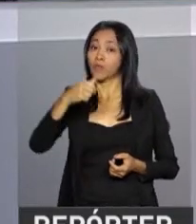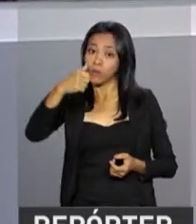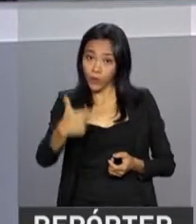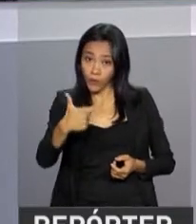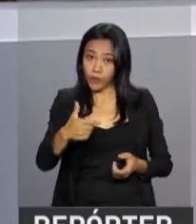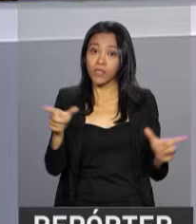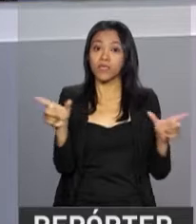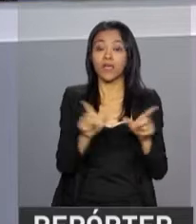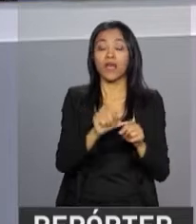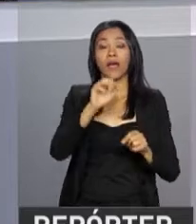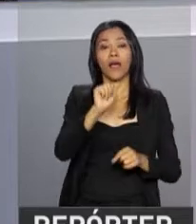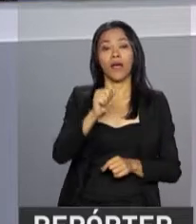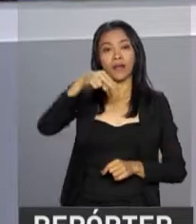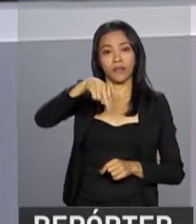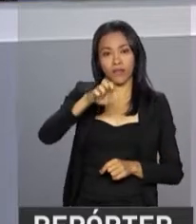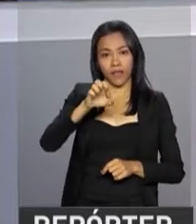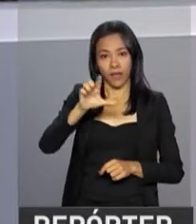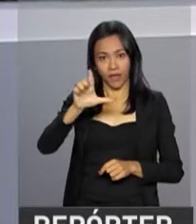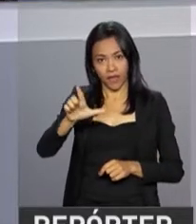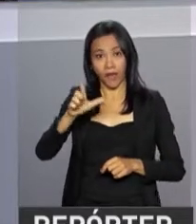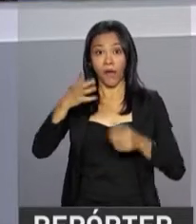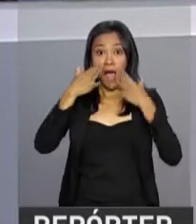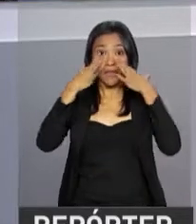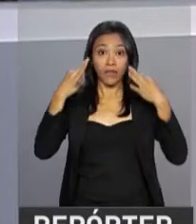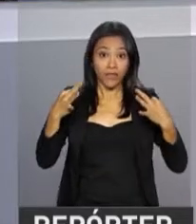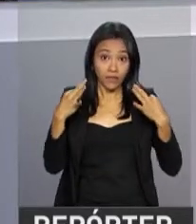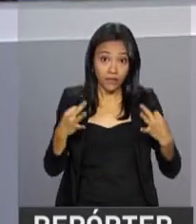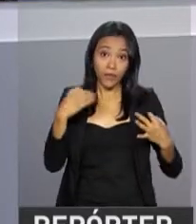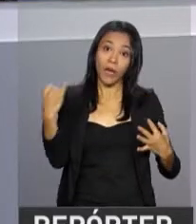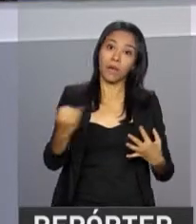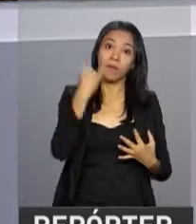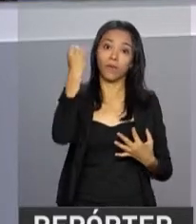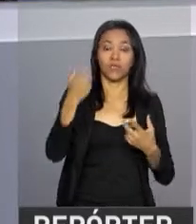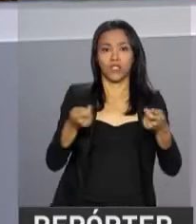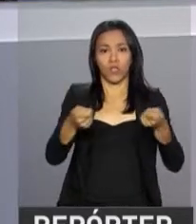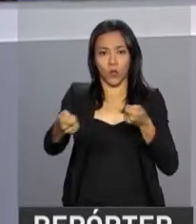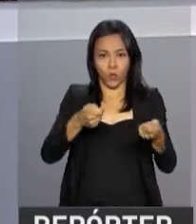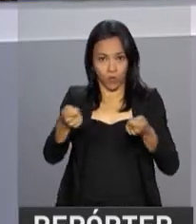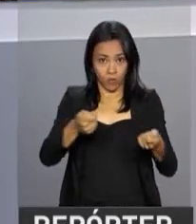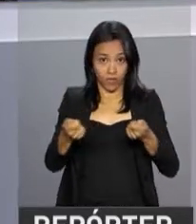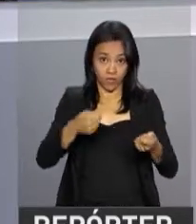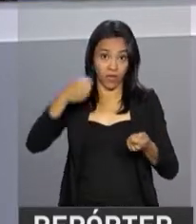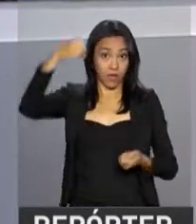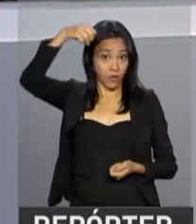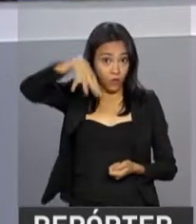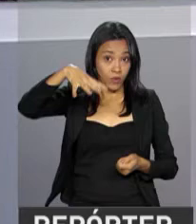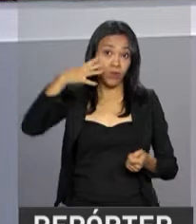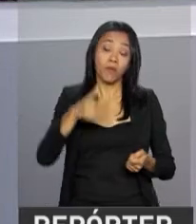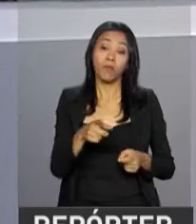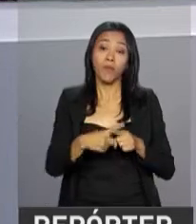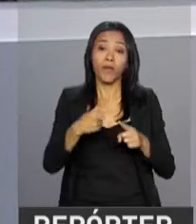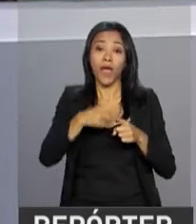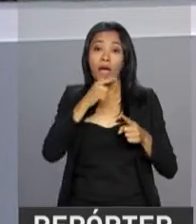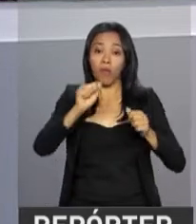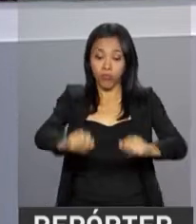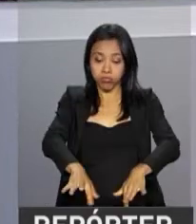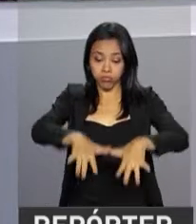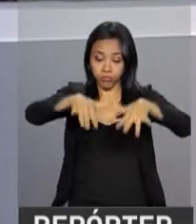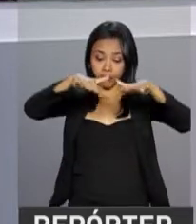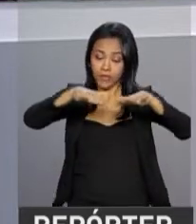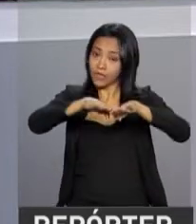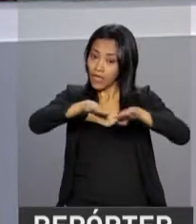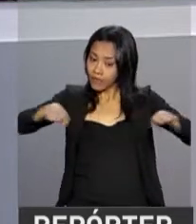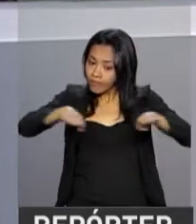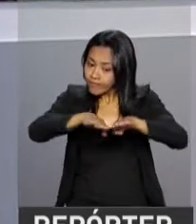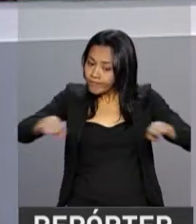energia elétrica annel alerta os consumidores sobre a importância de economizar energia já que os reservatórios de água do país estão abaixo do nível